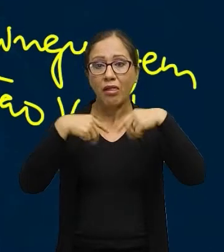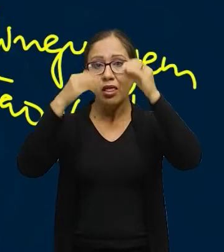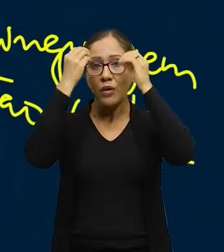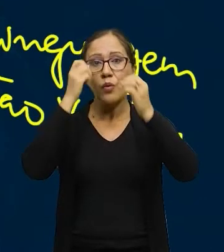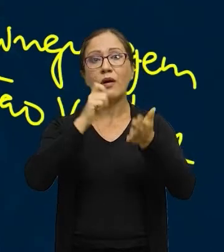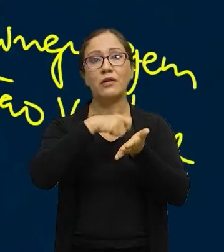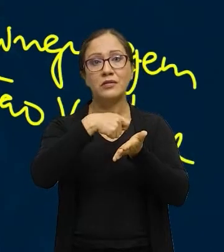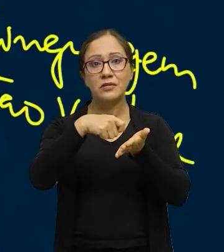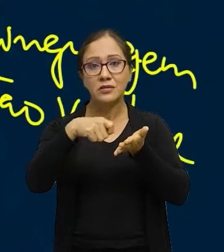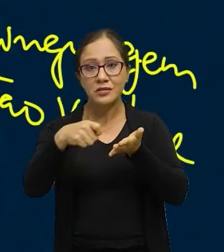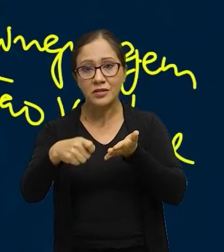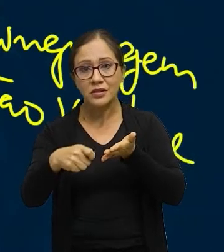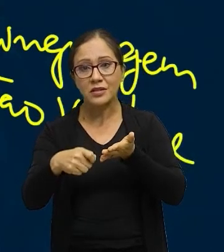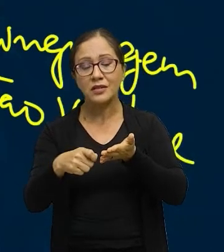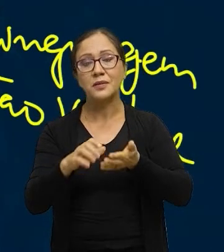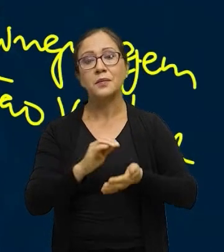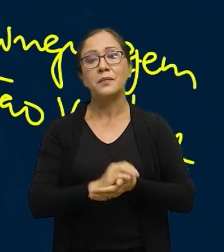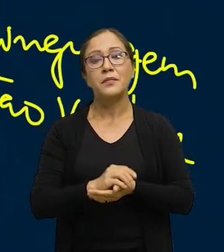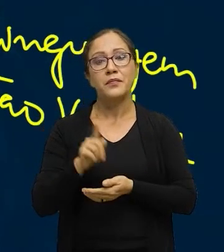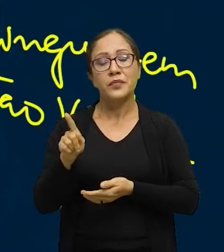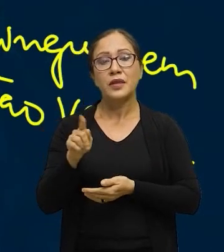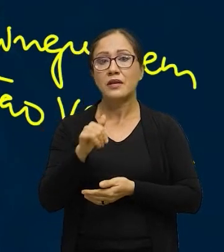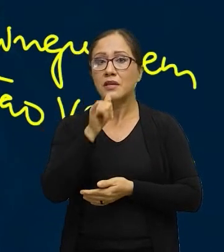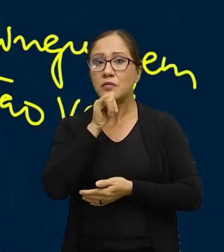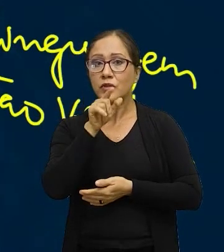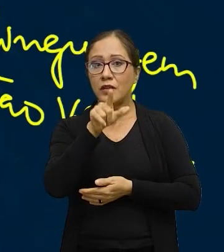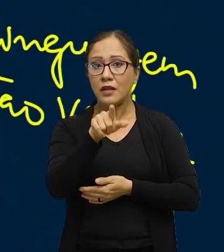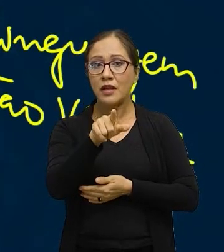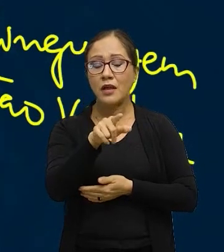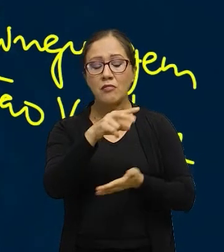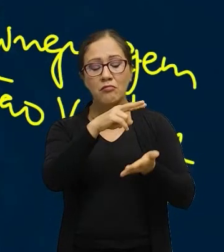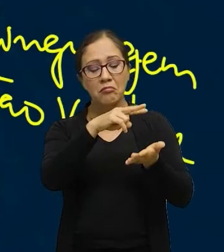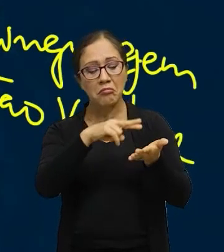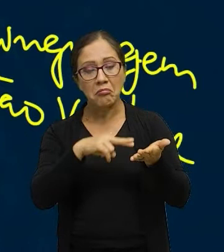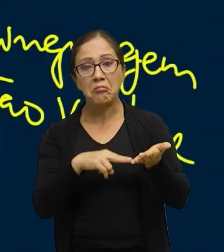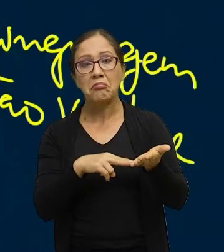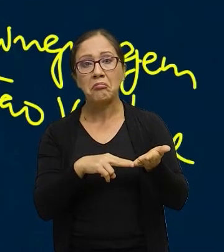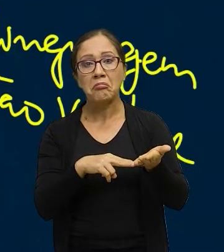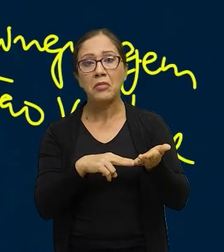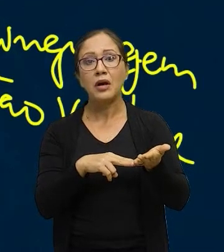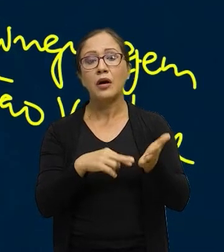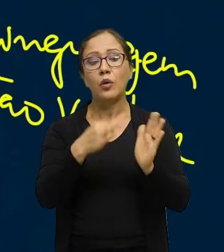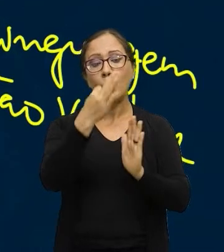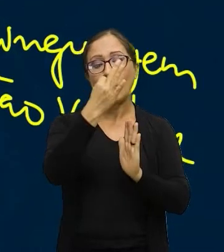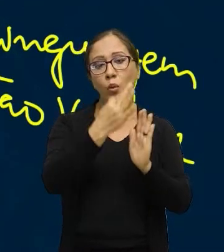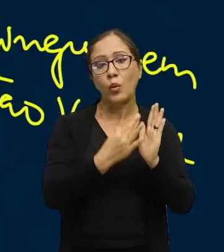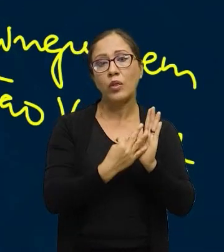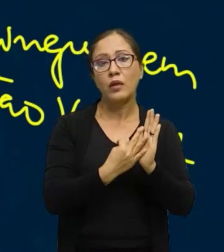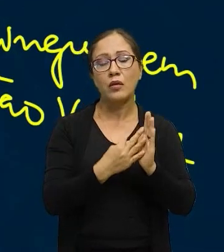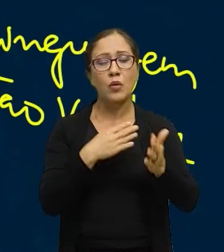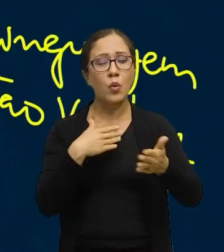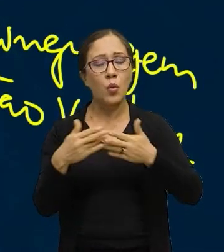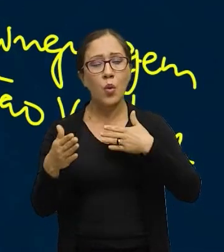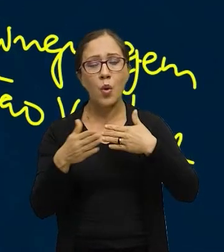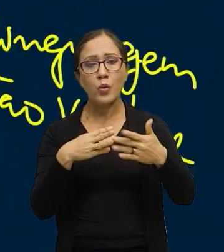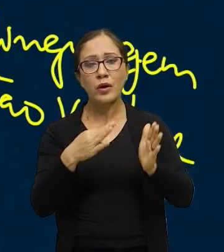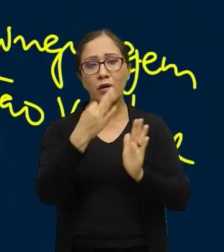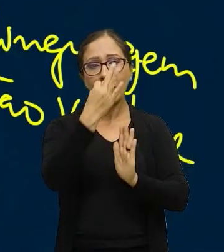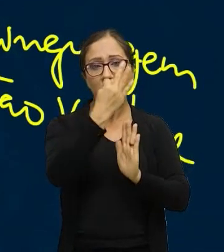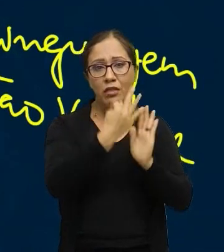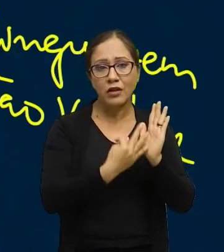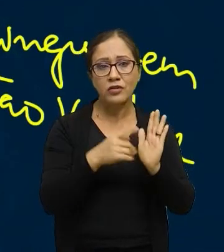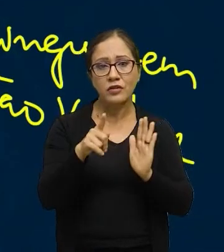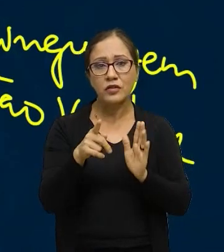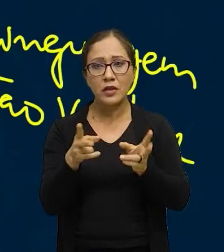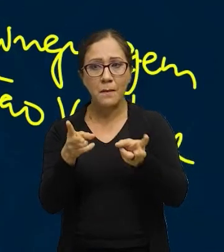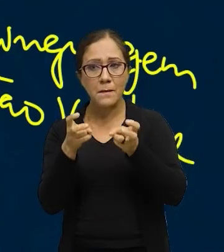eu dei um exemplo aqui, quando você pega um texto, por exemplo, de e-mail, ou qualquer texto que você veja mais